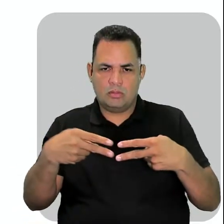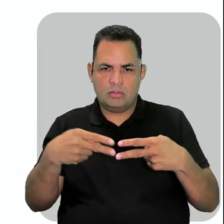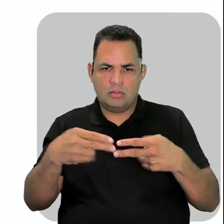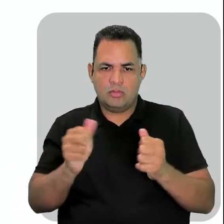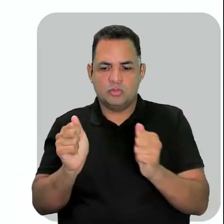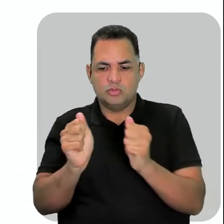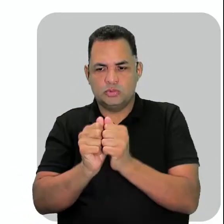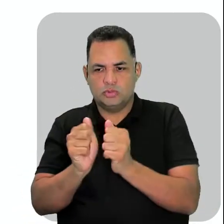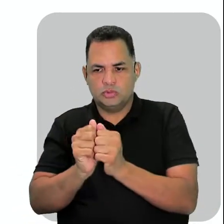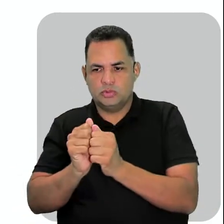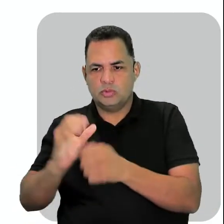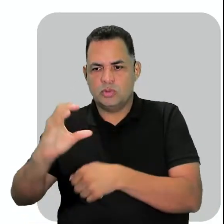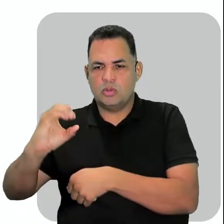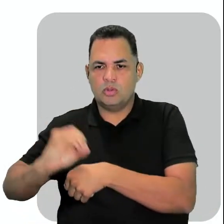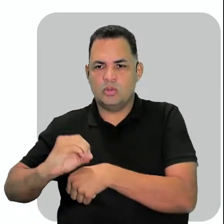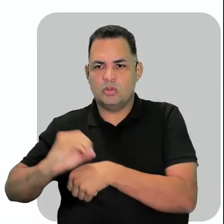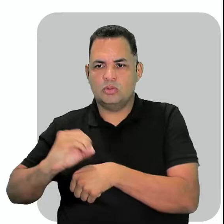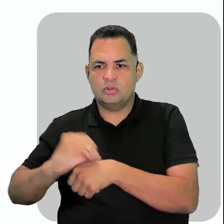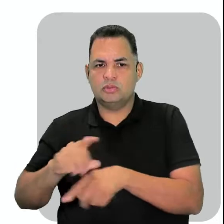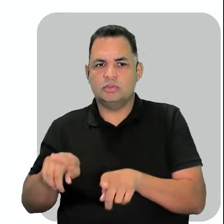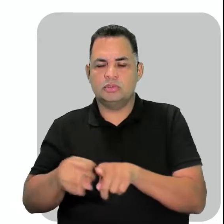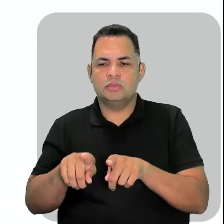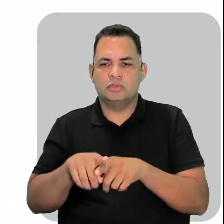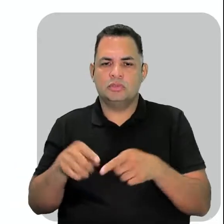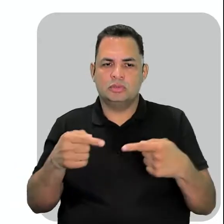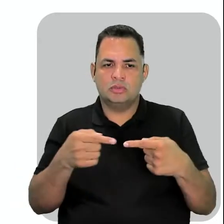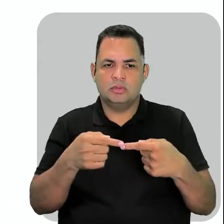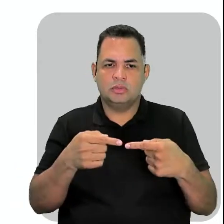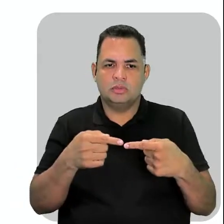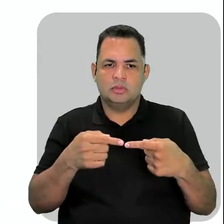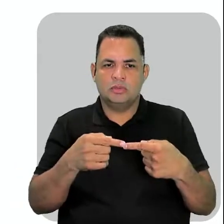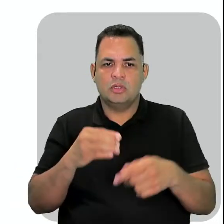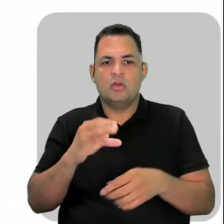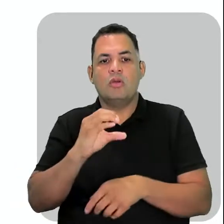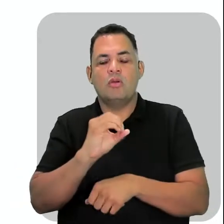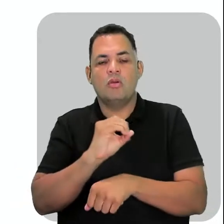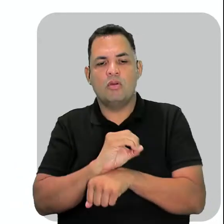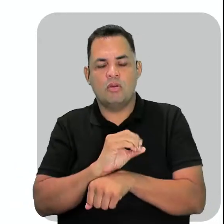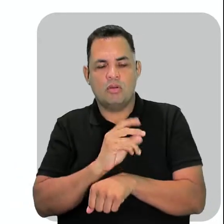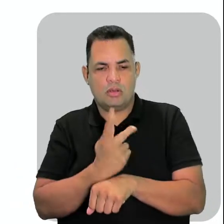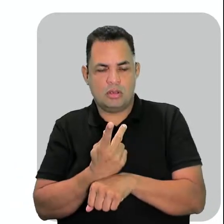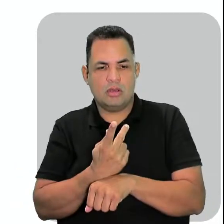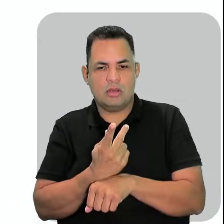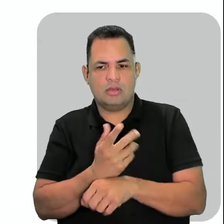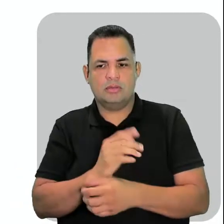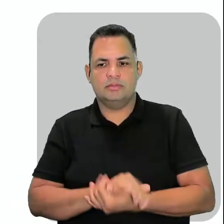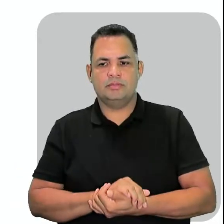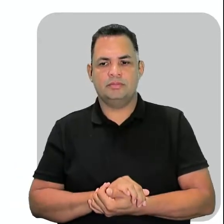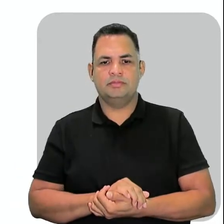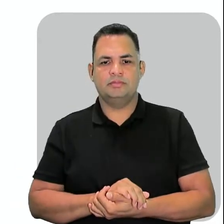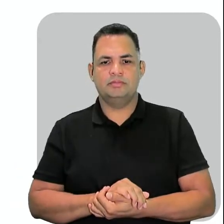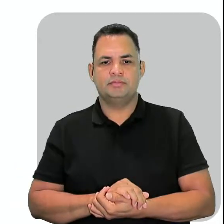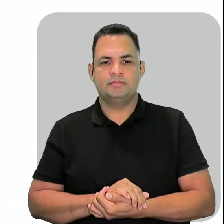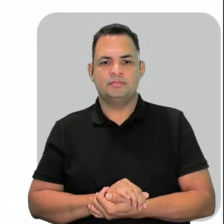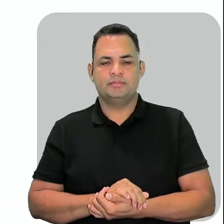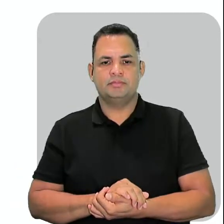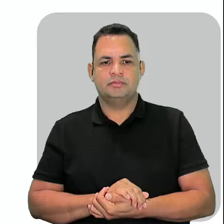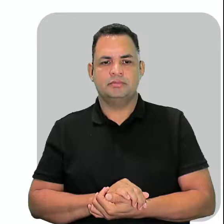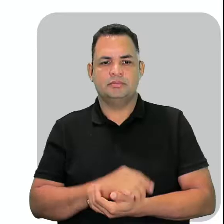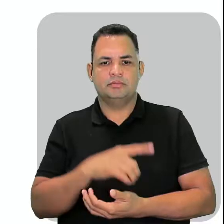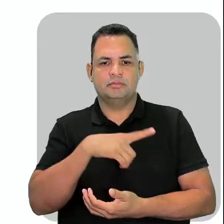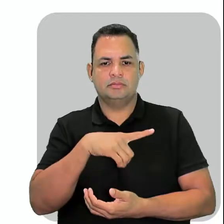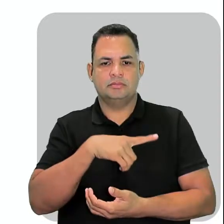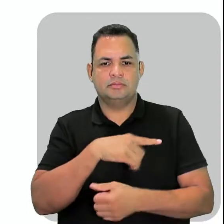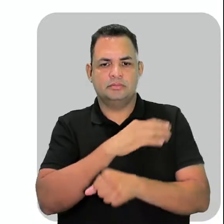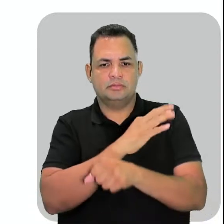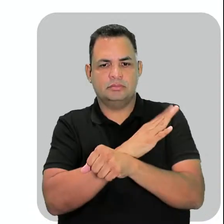dupla com o oxigênio e uma ligação simples com o grupo hidroxila, que a gente acabou de ver, né? Ó, aqui, por exemplo, nós temos